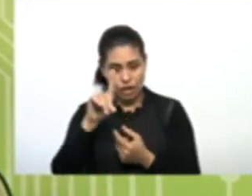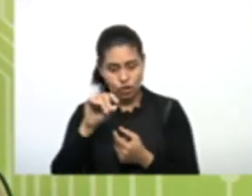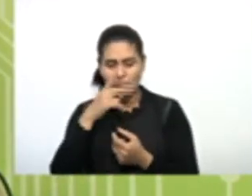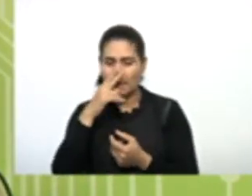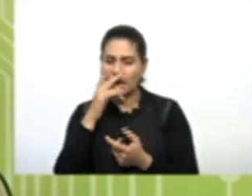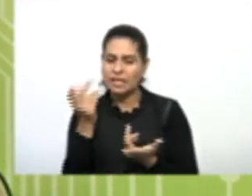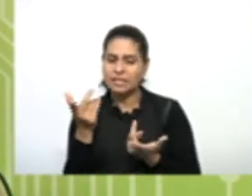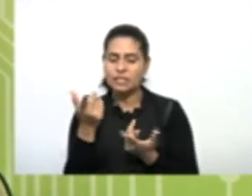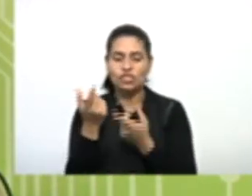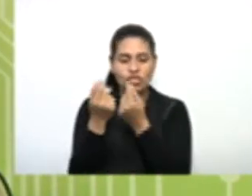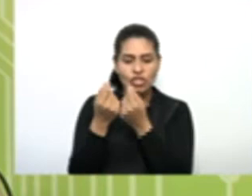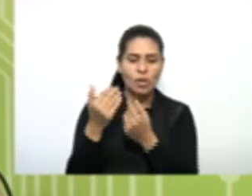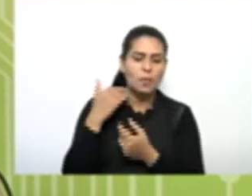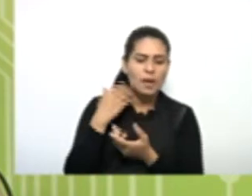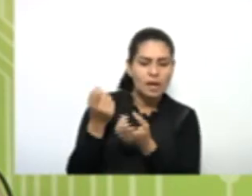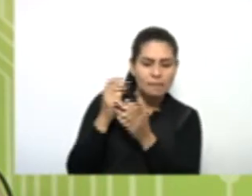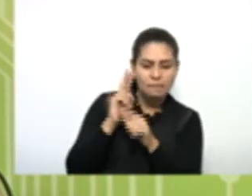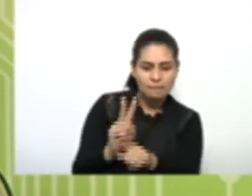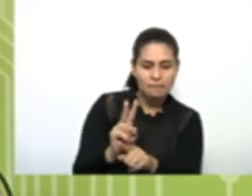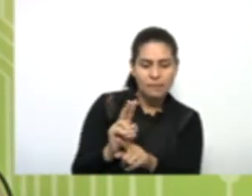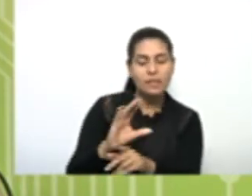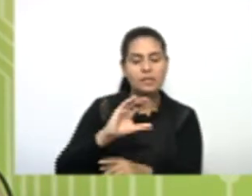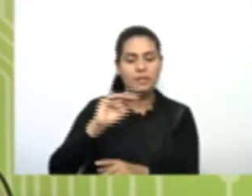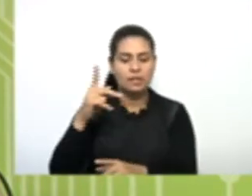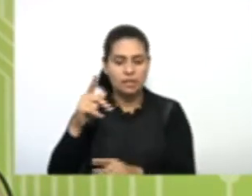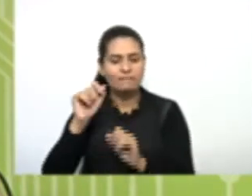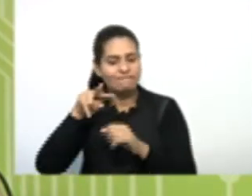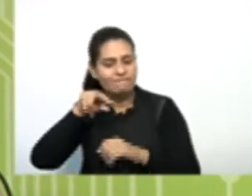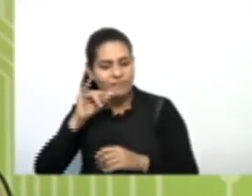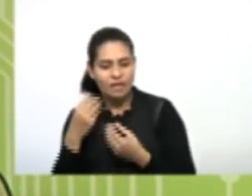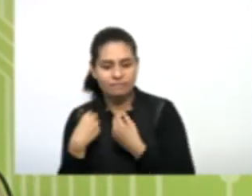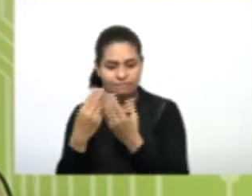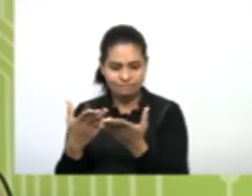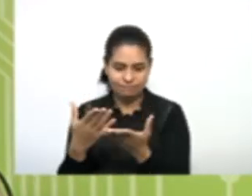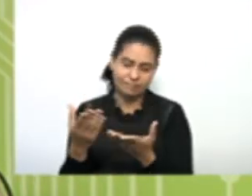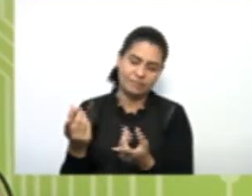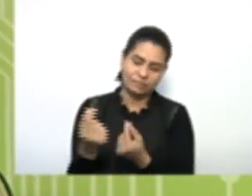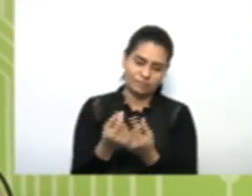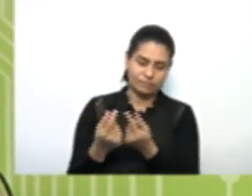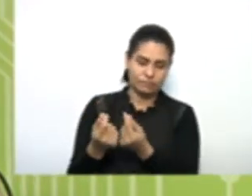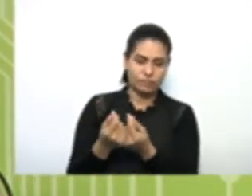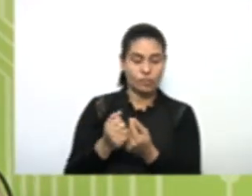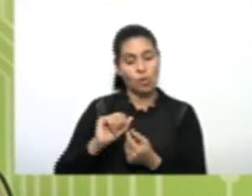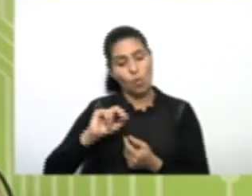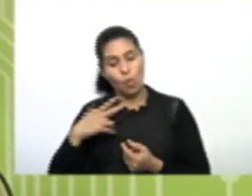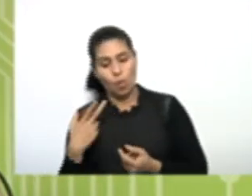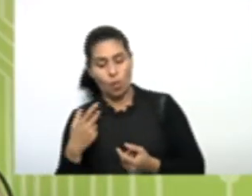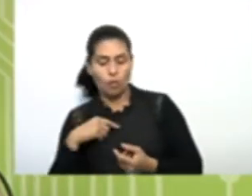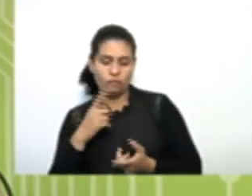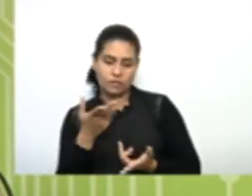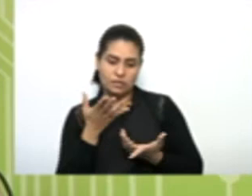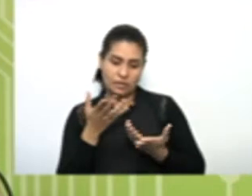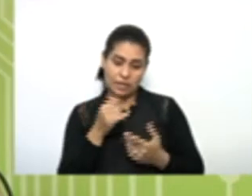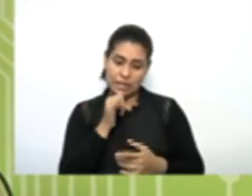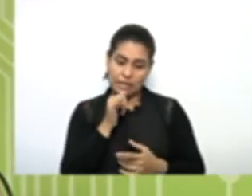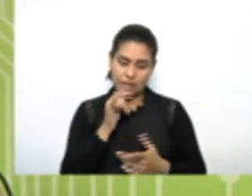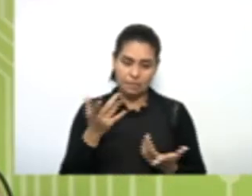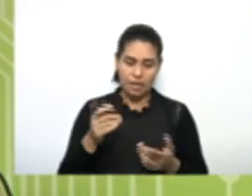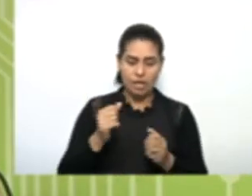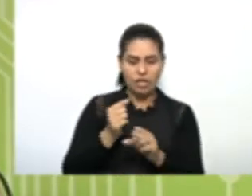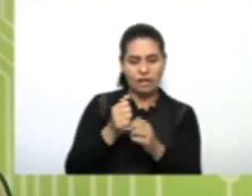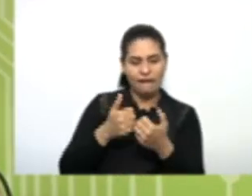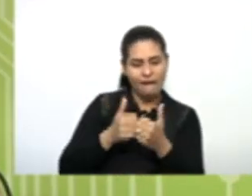de financiamento, a vantagem é você estar numa cooperativa que vai fornecer esse financiamento para você. Ou se você quer, no exemplo de uma torrefação